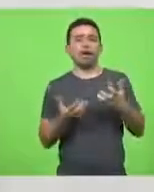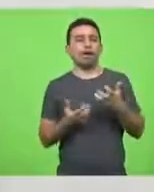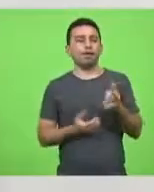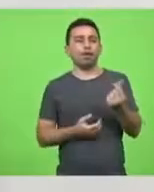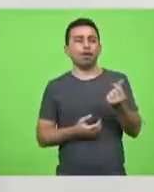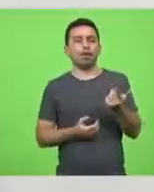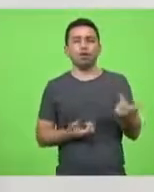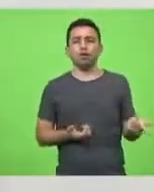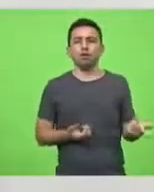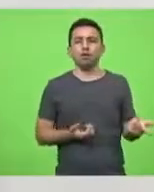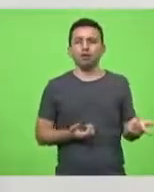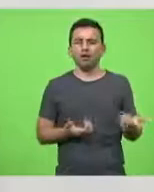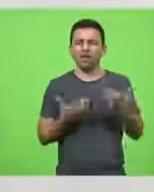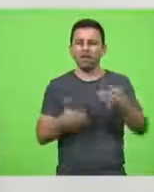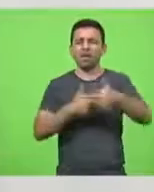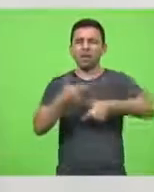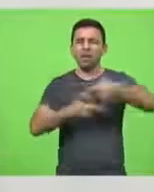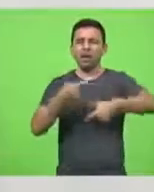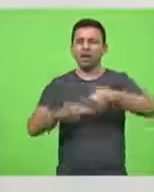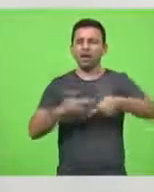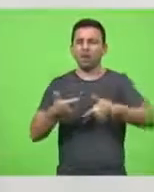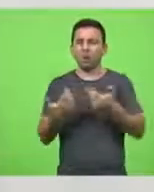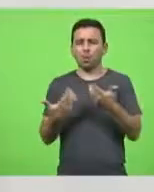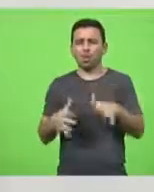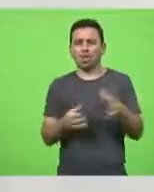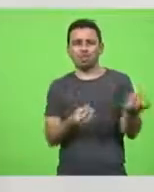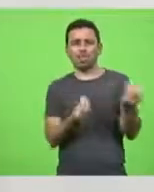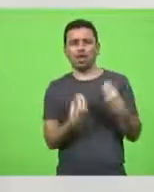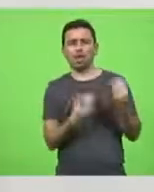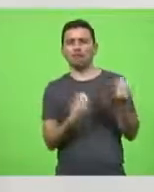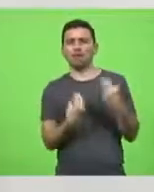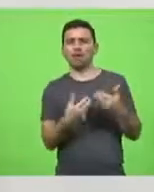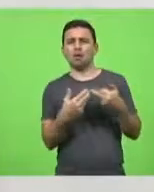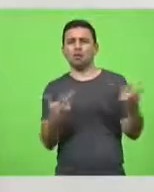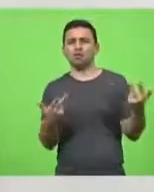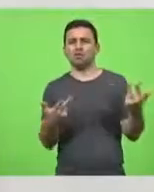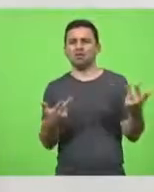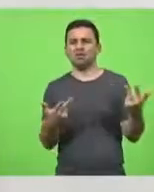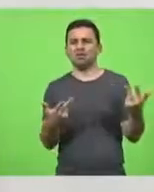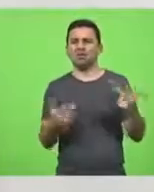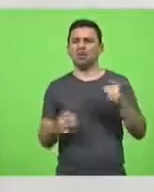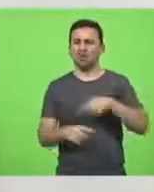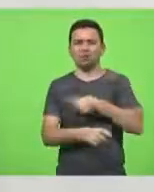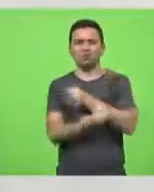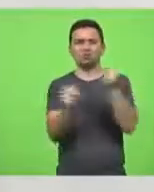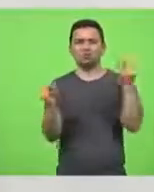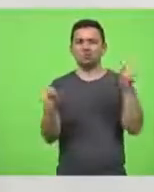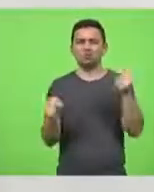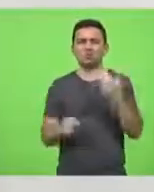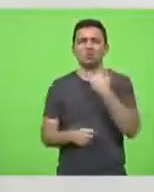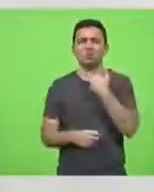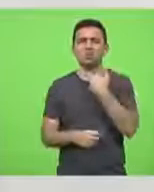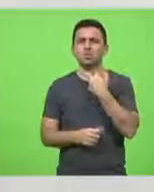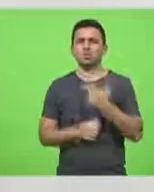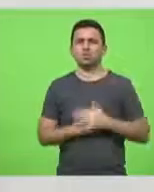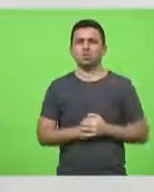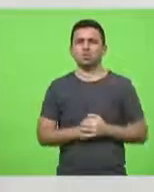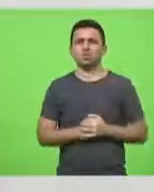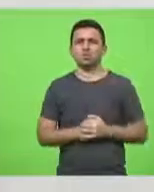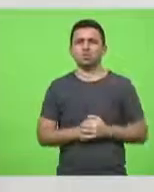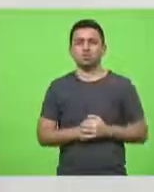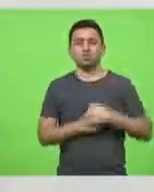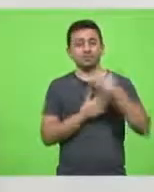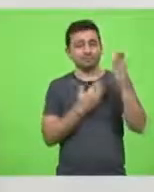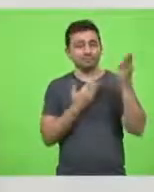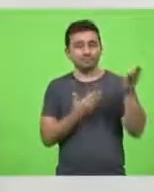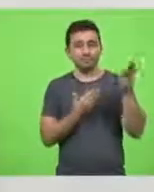trabalhar. Eles não estão aqui querendo esmola, estão querendo trabalhar. Isso é um absurdo, o que a gente tem que vivenciar. E